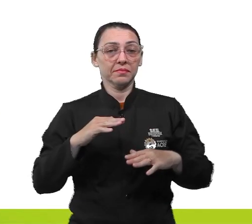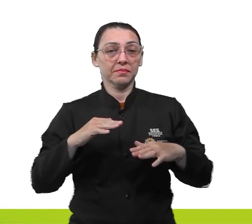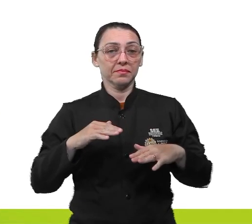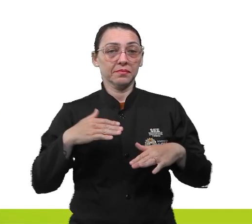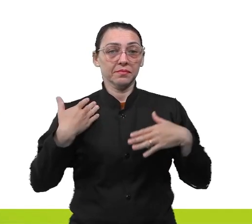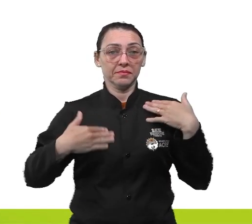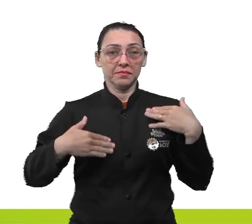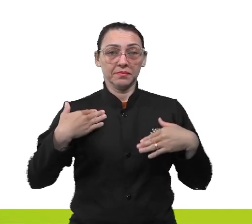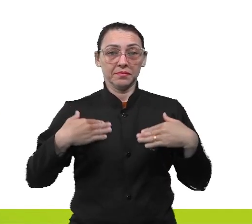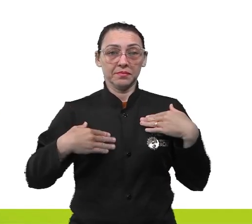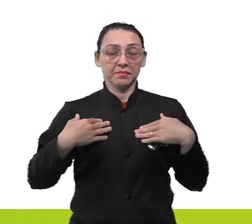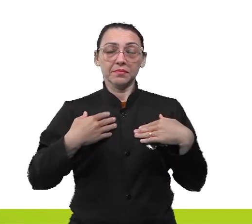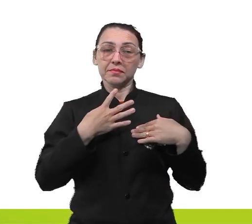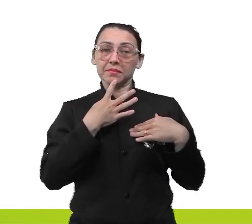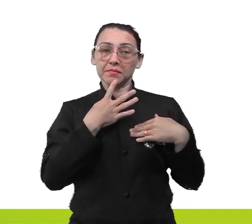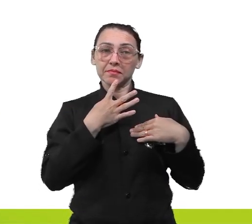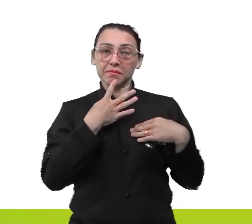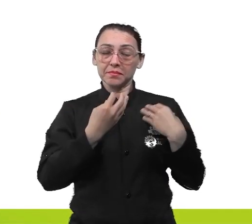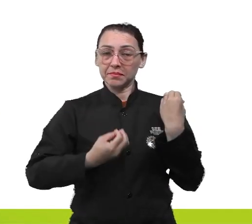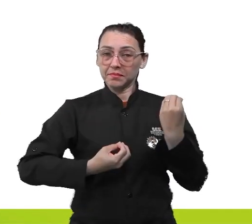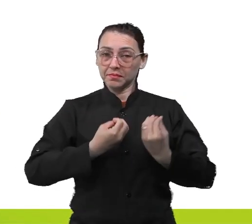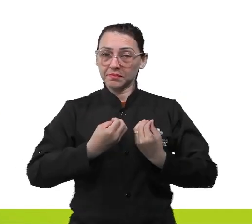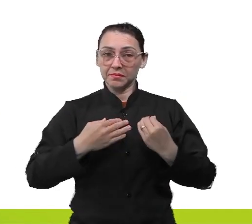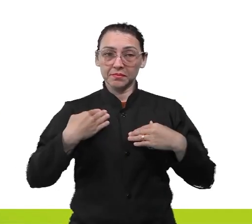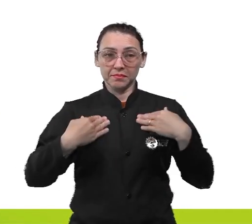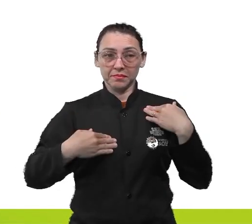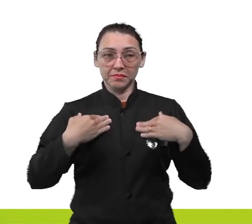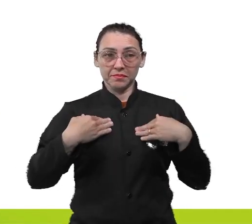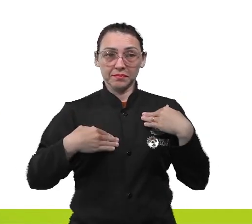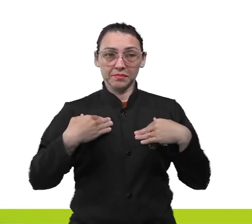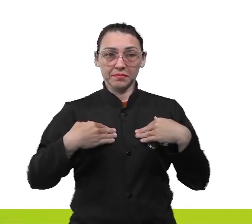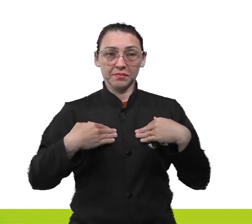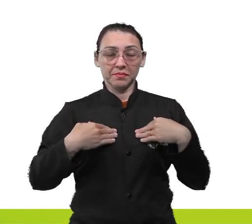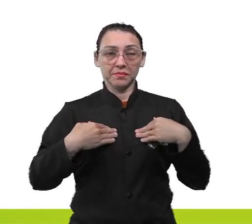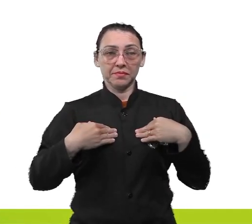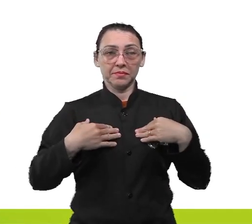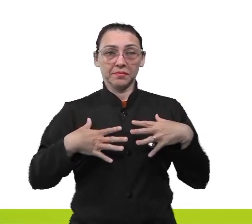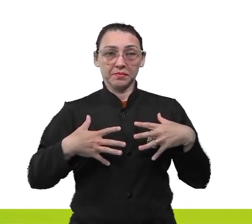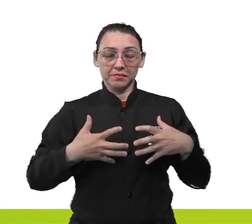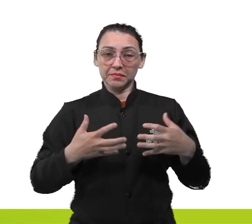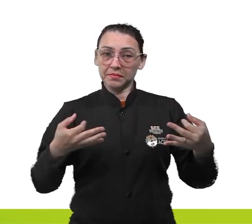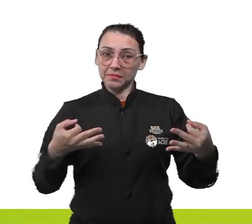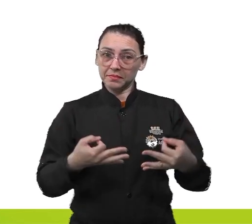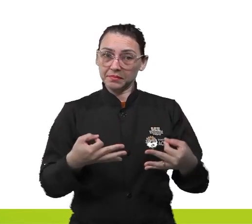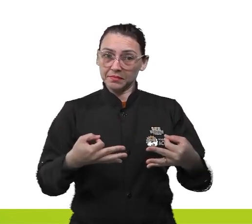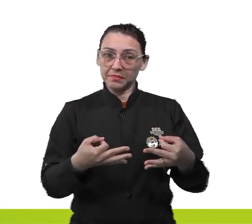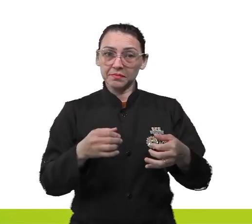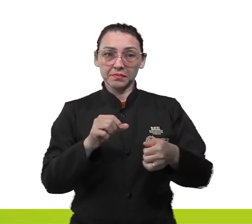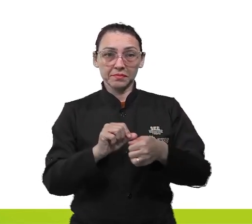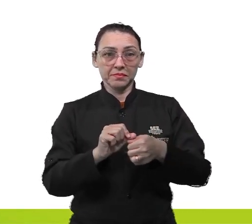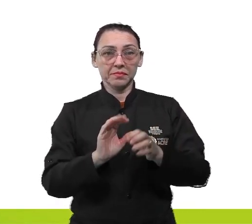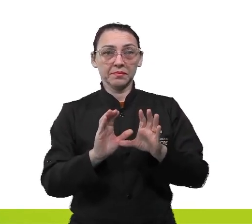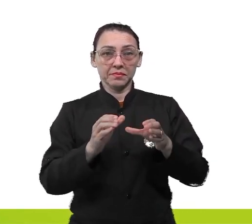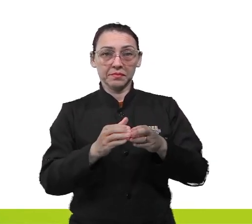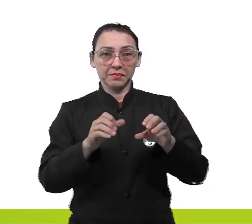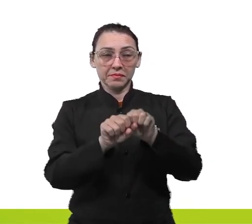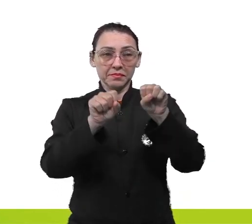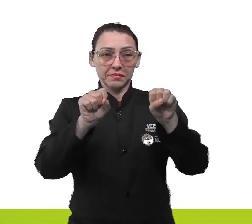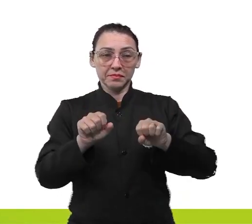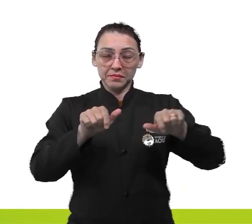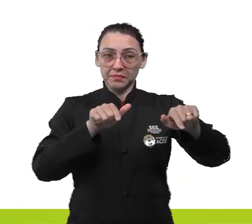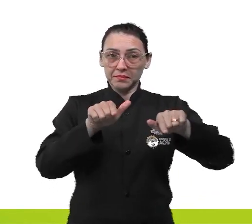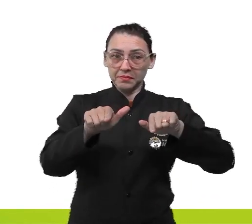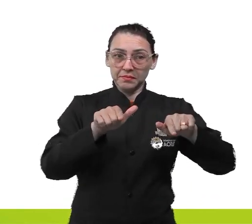vamos conhecer como é o corpo humano. O corpo humano, ele é uma máquina perfeita, formada por um conjunto